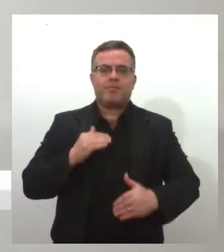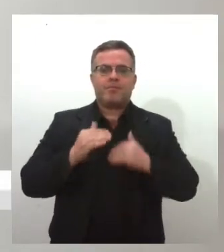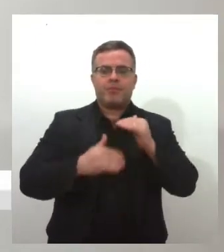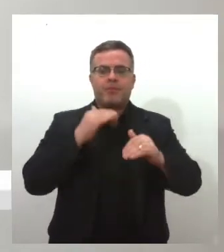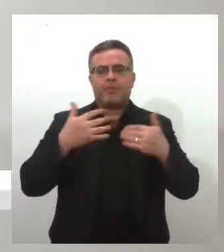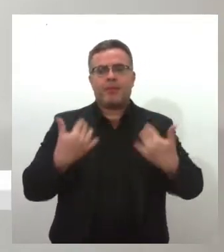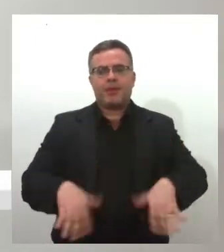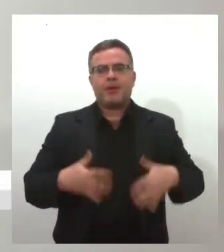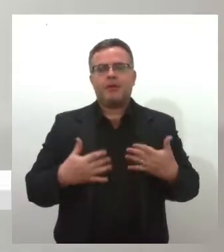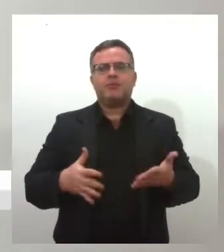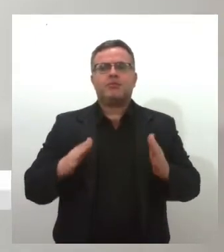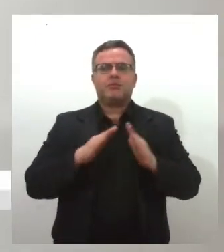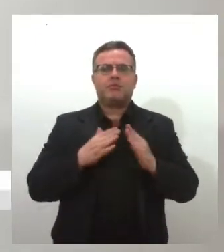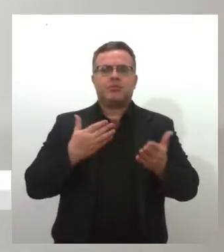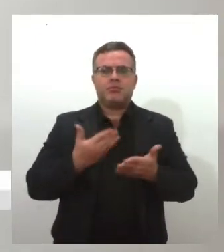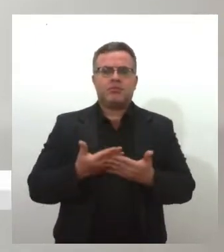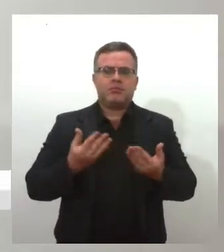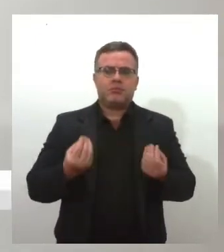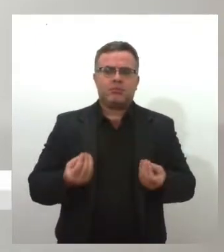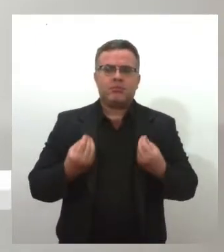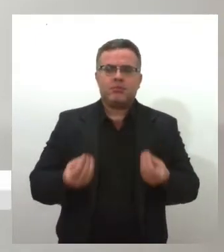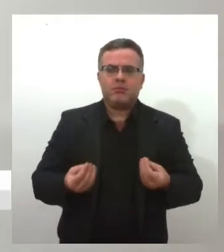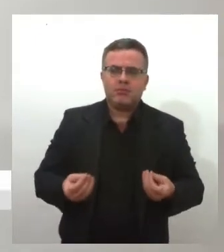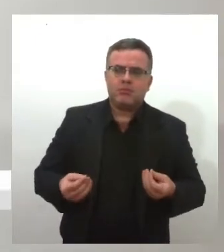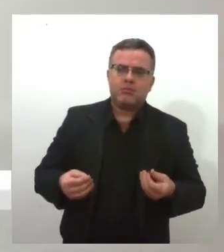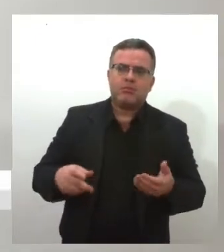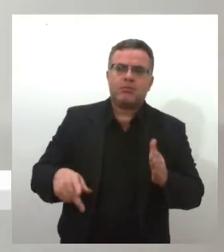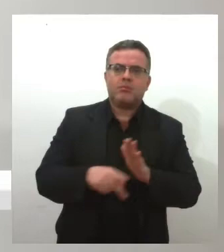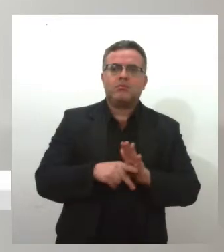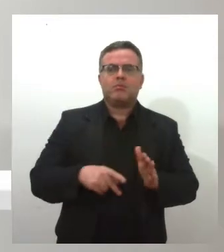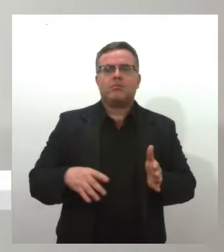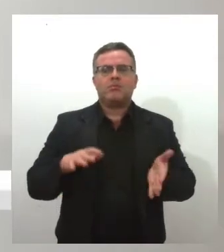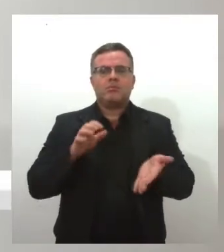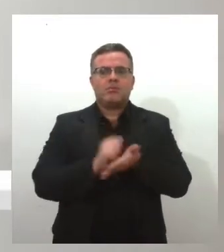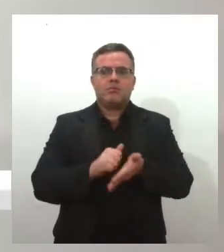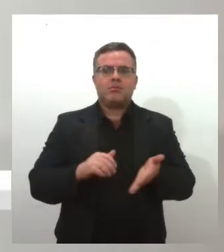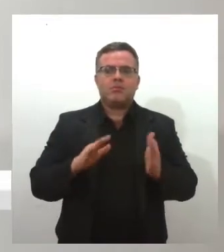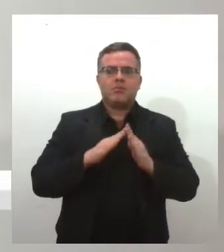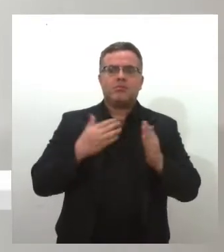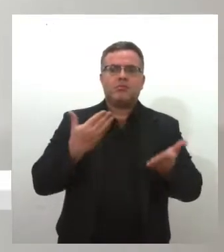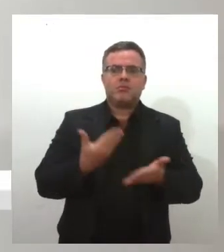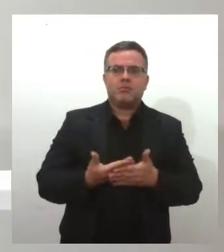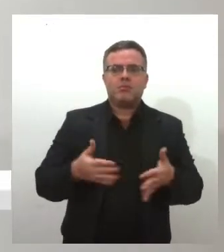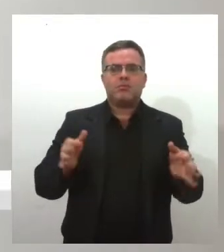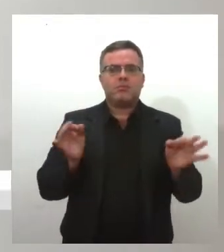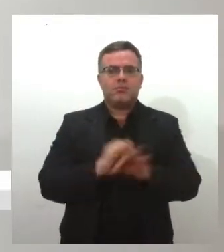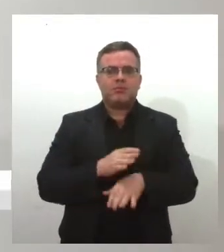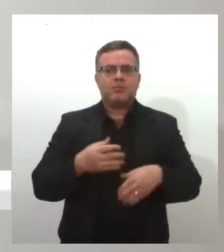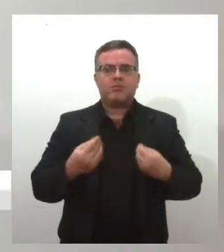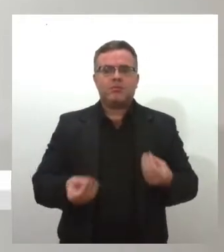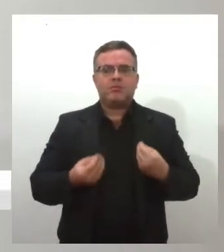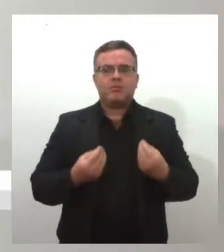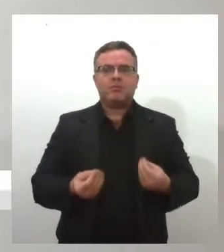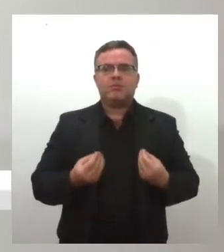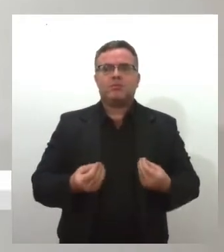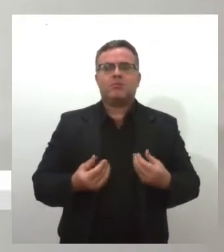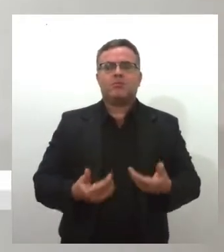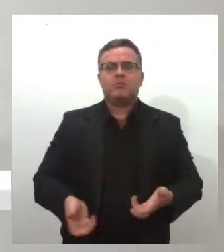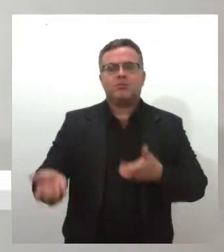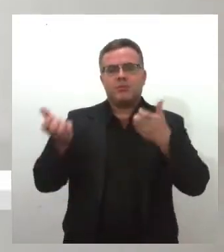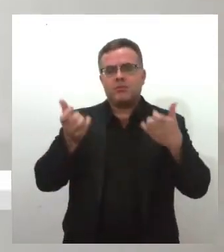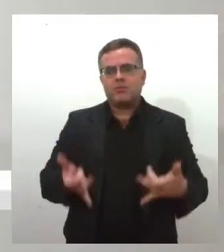um filho escolarizado, existe todo um processo, né, a matrícula da escola, as provas, que dizem,